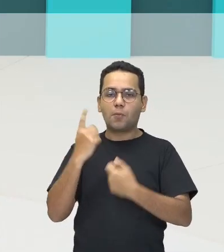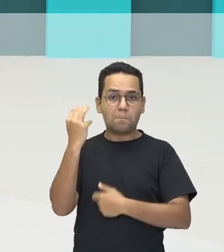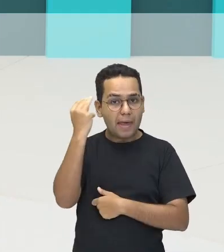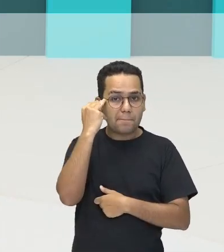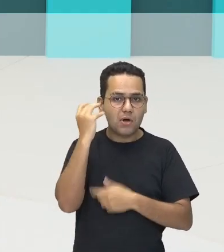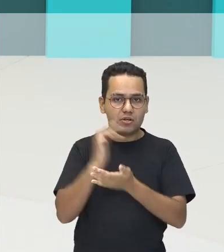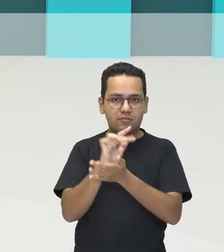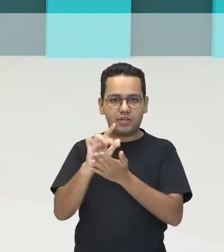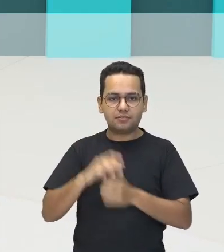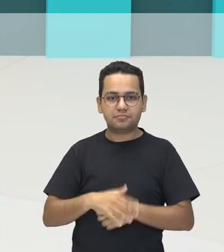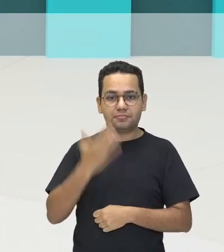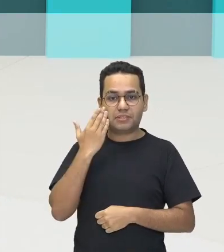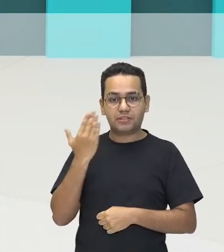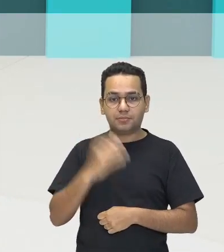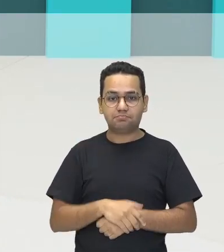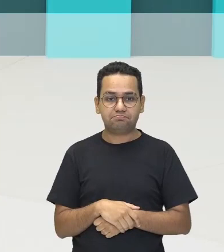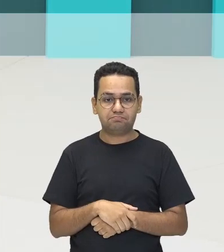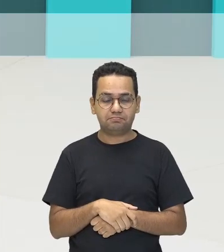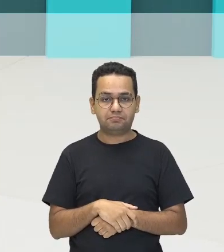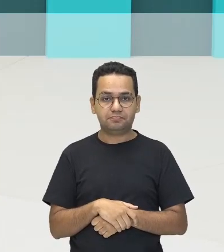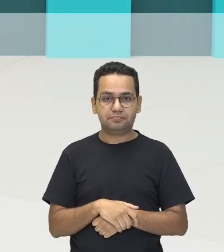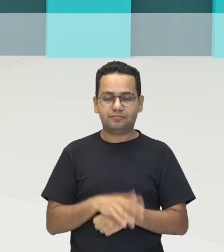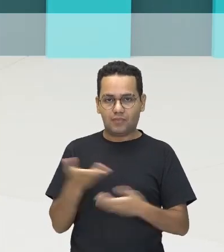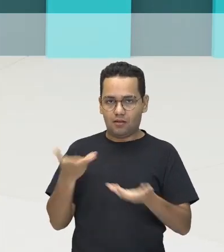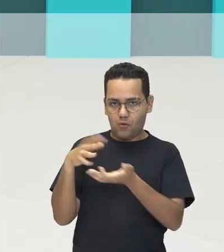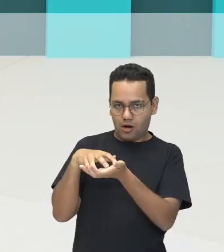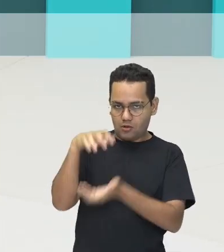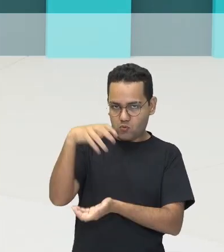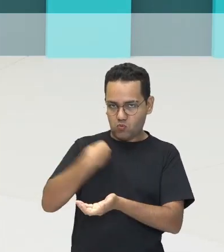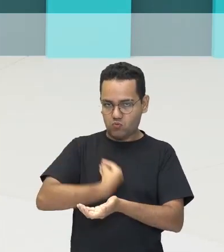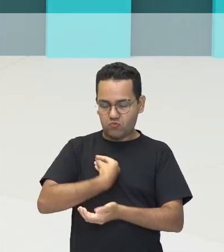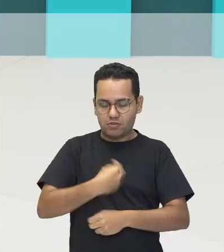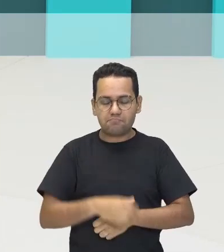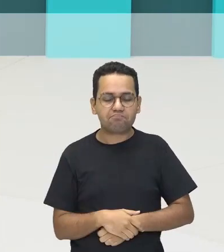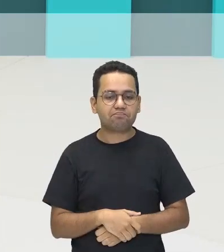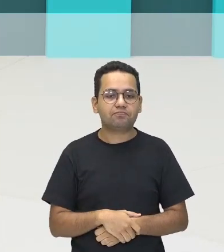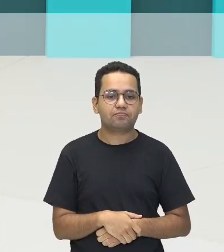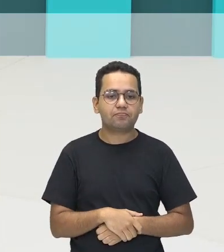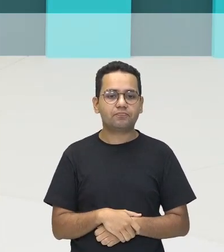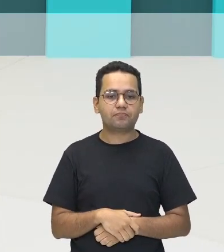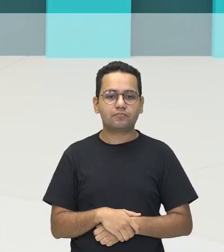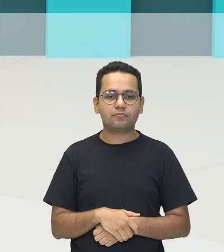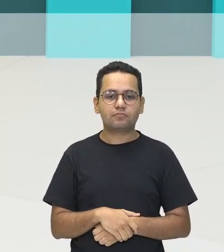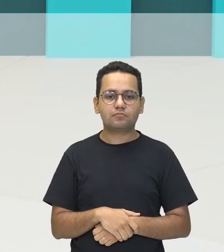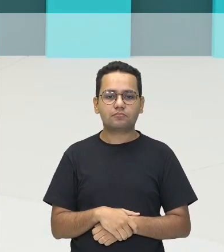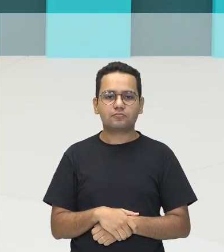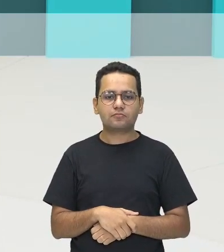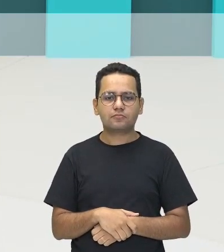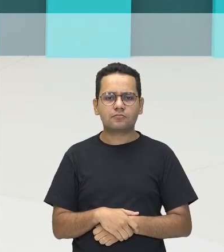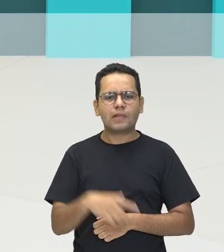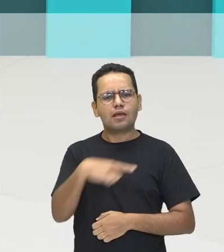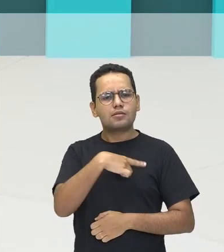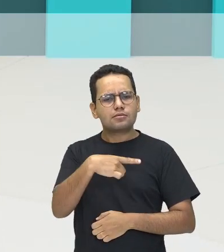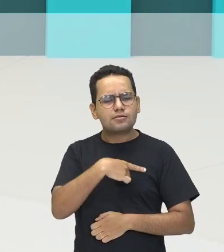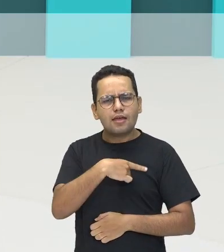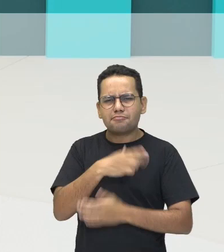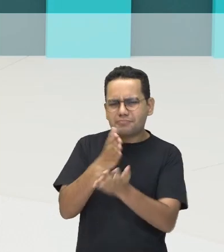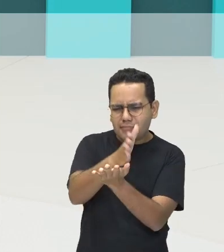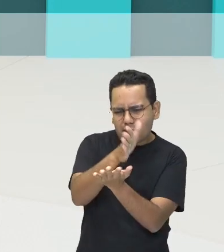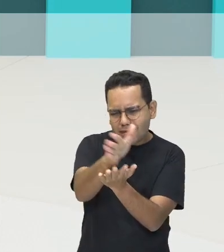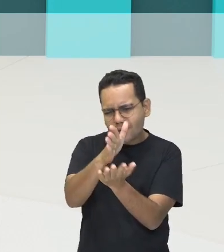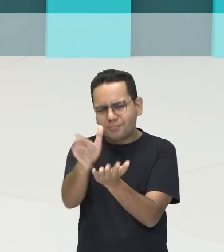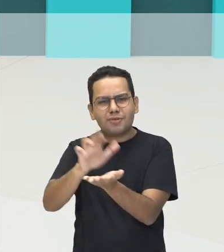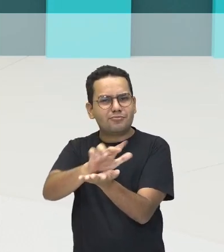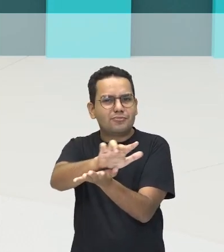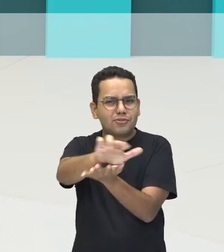que, novamente, ele está vivendo outra fase da vida. Continuando com o texto. Construirás os labirintos impermanentes